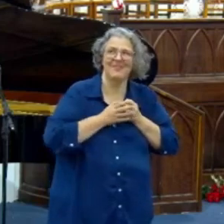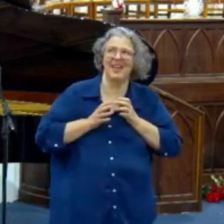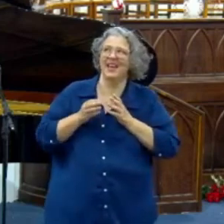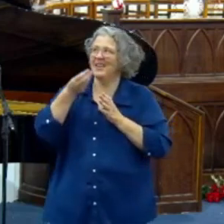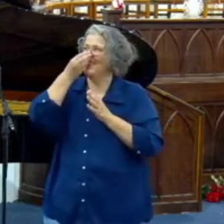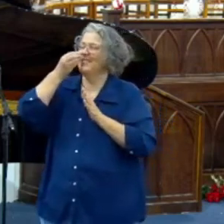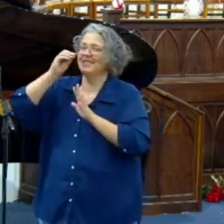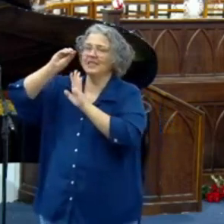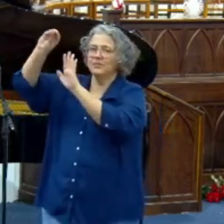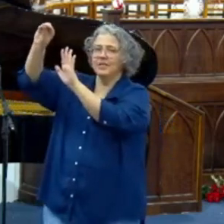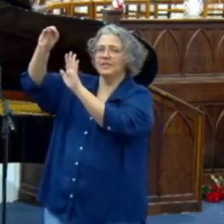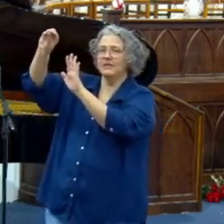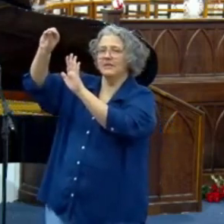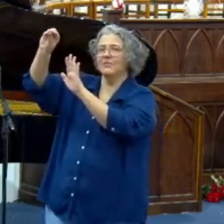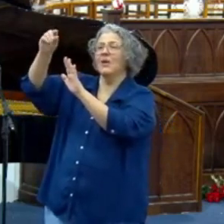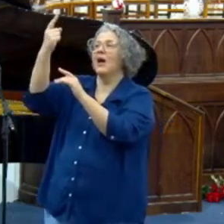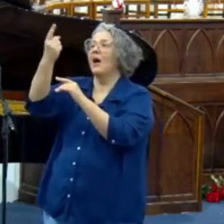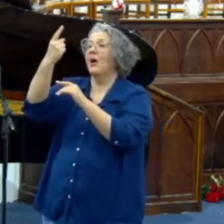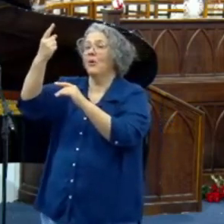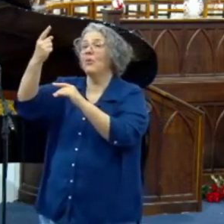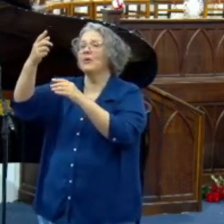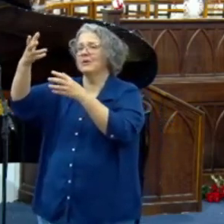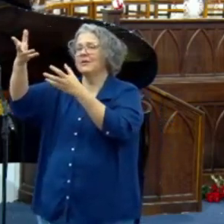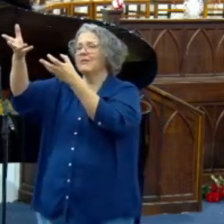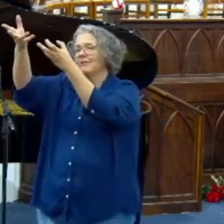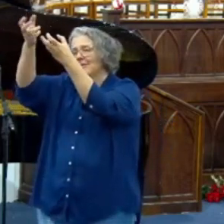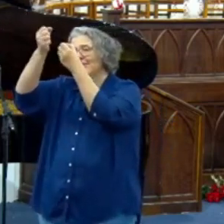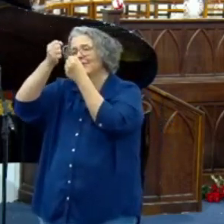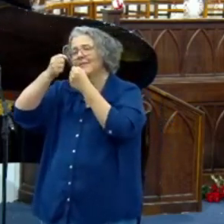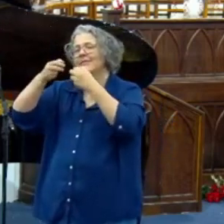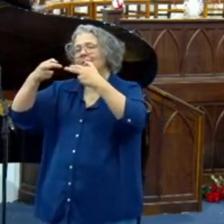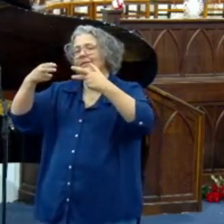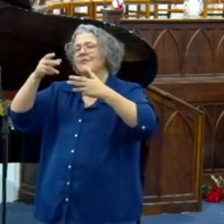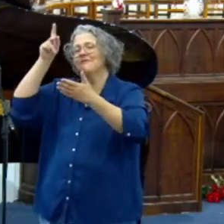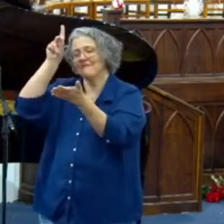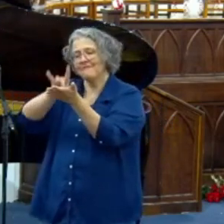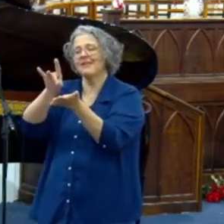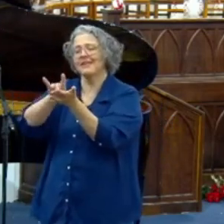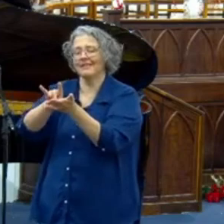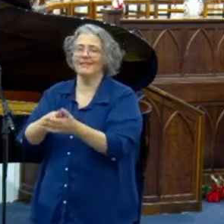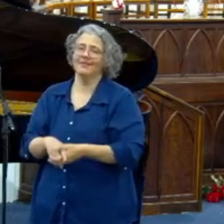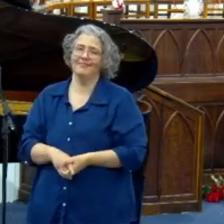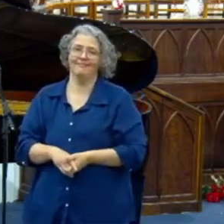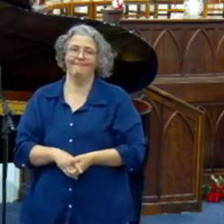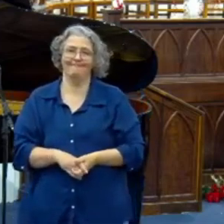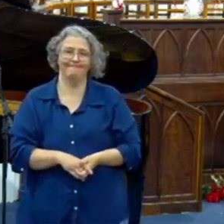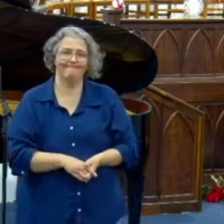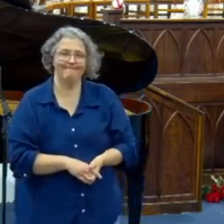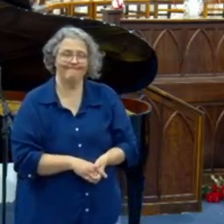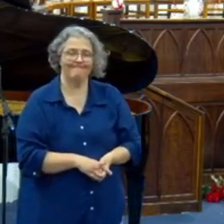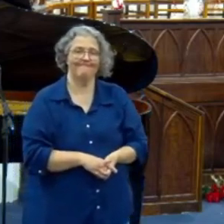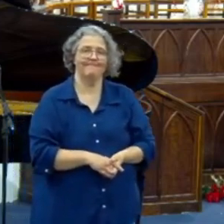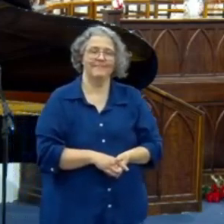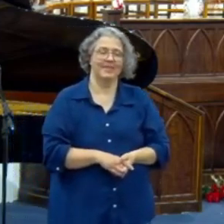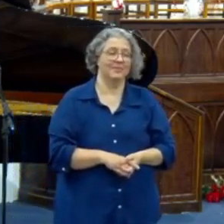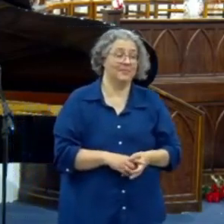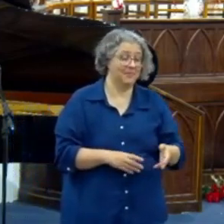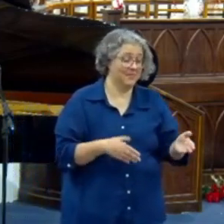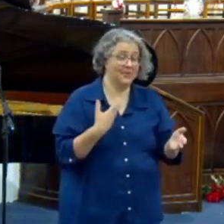alegria. Posso resumir isso de uma maneira muito simples e direta? Muito apego às riquezas, coração